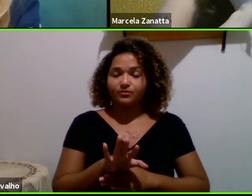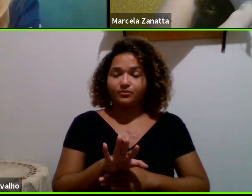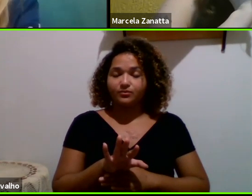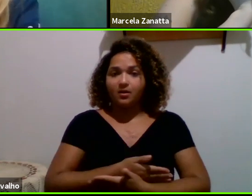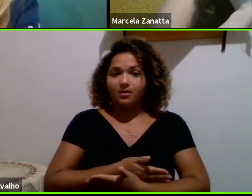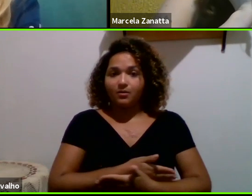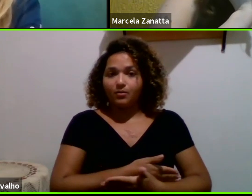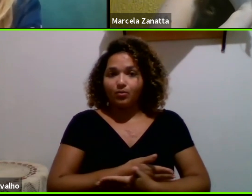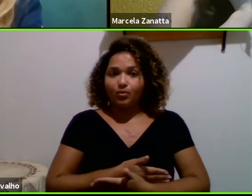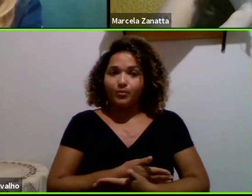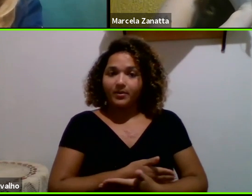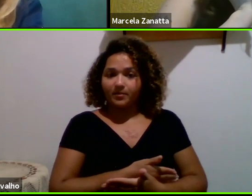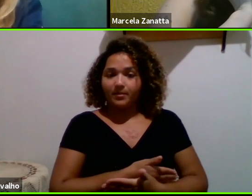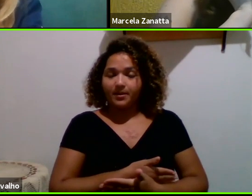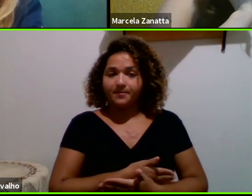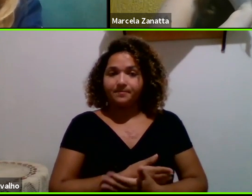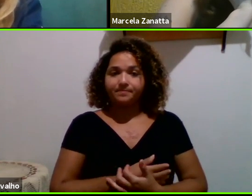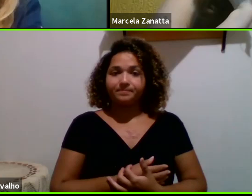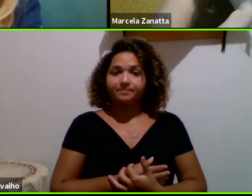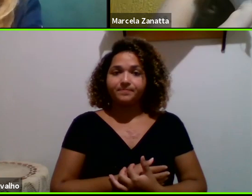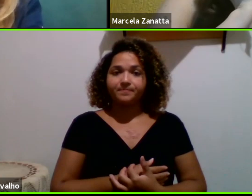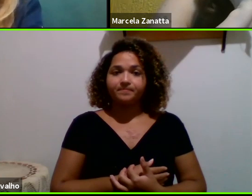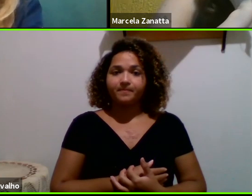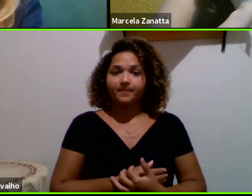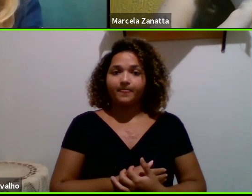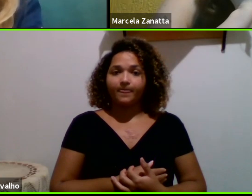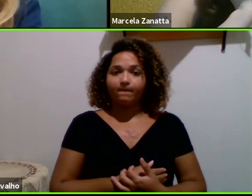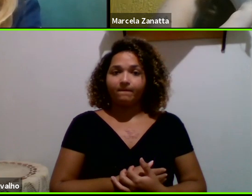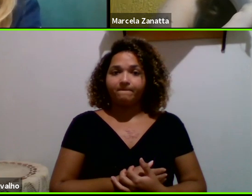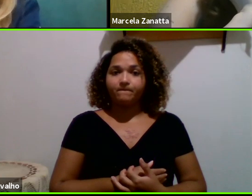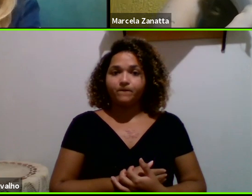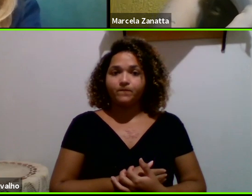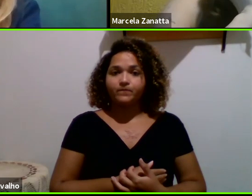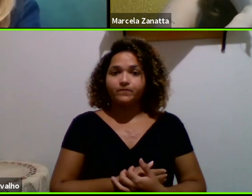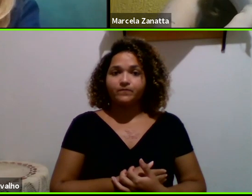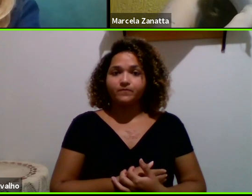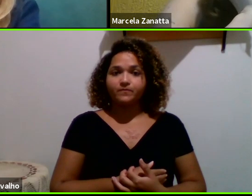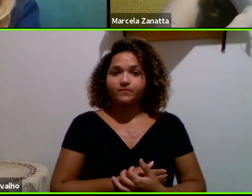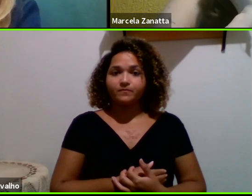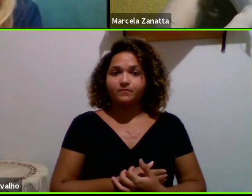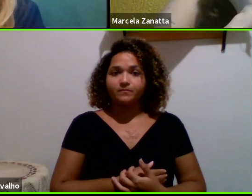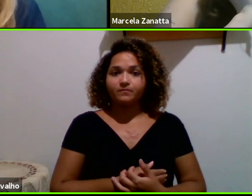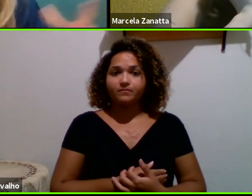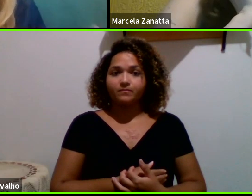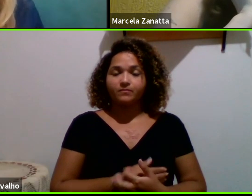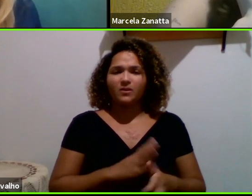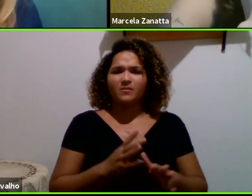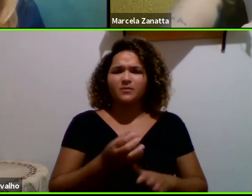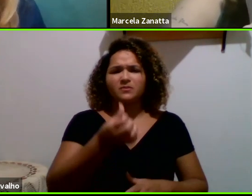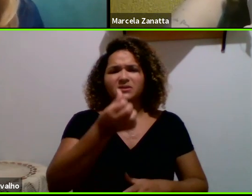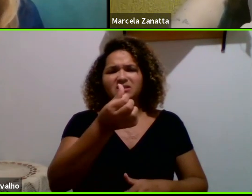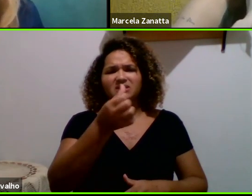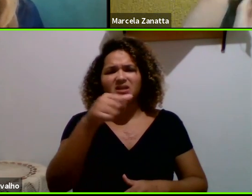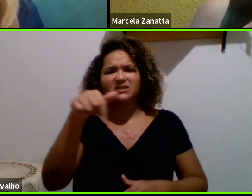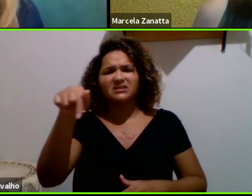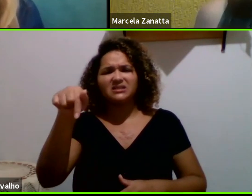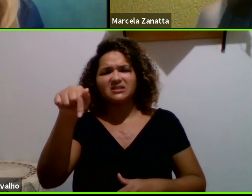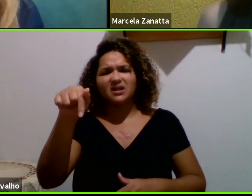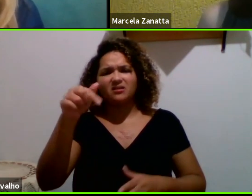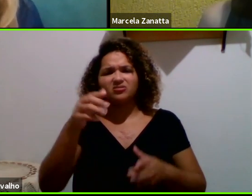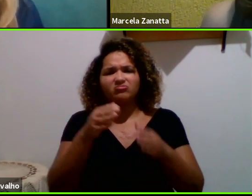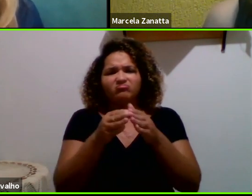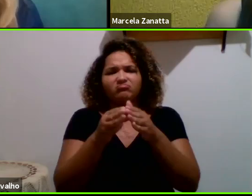correção de distócia ou para auxiliar no parto, mas a partir de 6, 7 centímetros e que esse colo um pouco mais